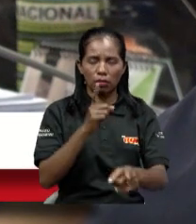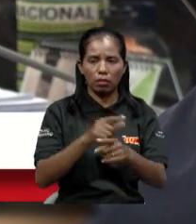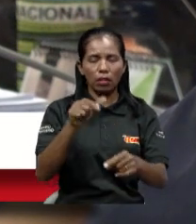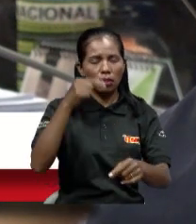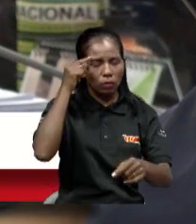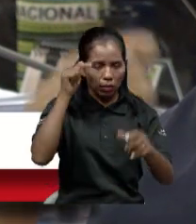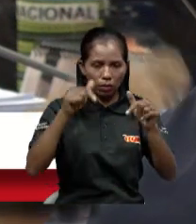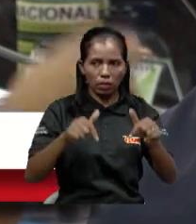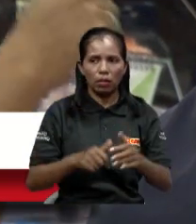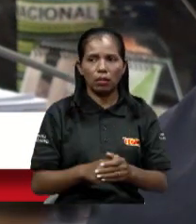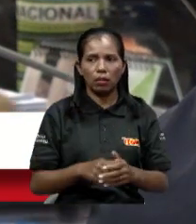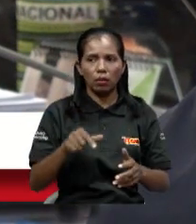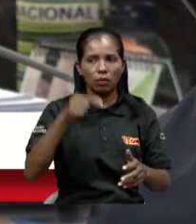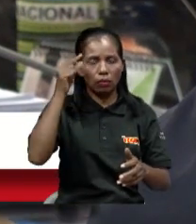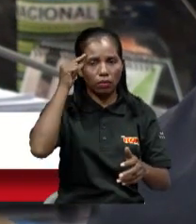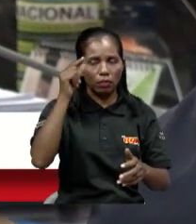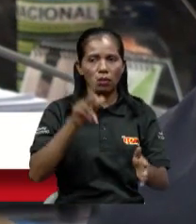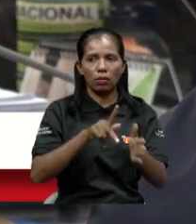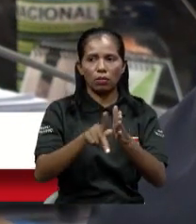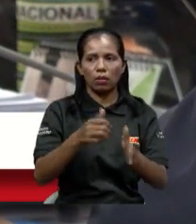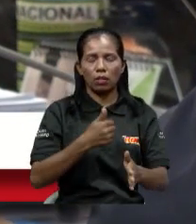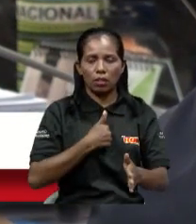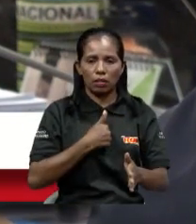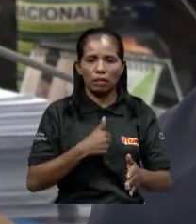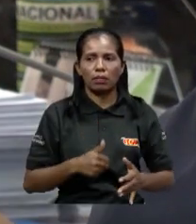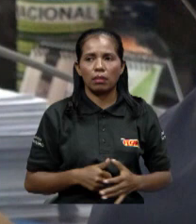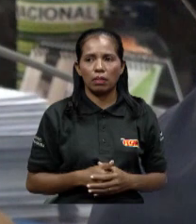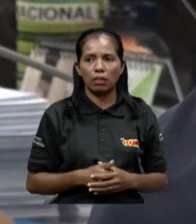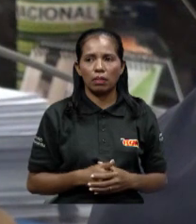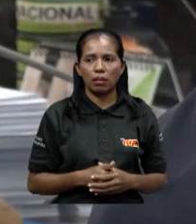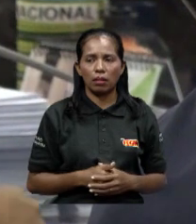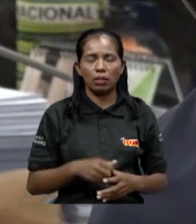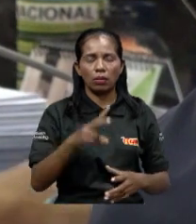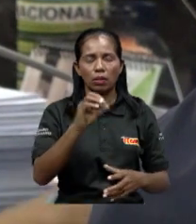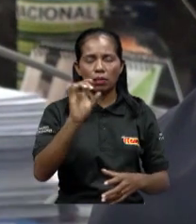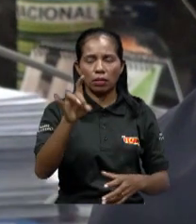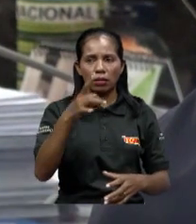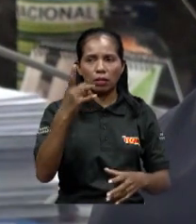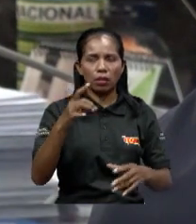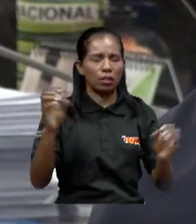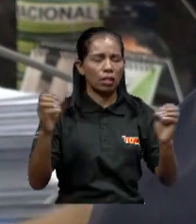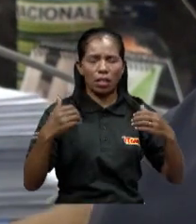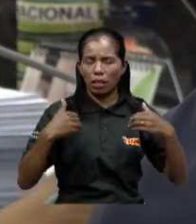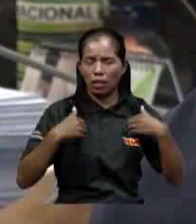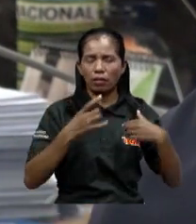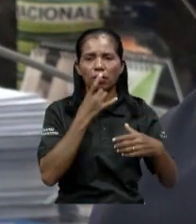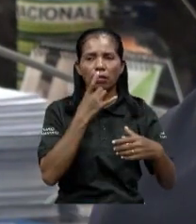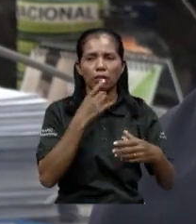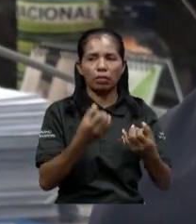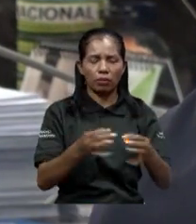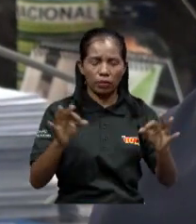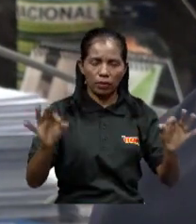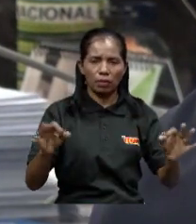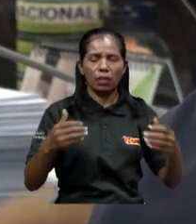governação ainda, né? O governo ainda, né? Mas o falhanço é a última da hora. Desde 2018, tem 5 mil acontece batida. A tu pensa que o autônomo que